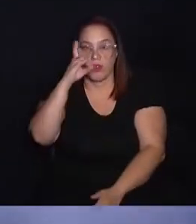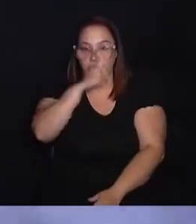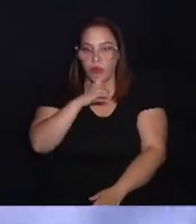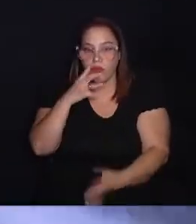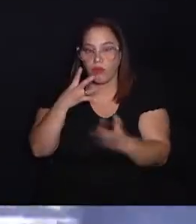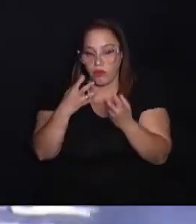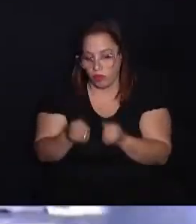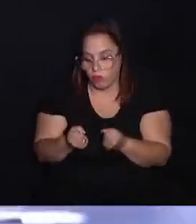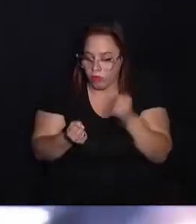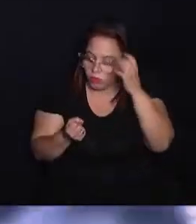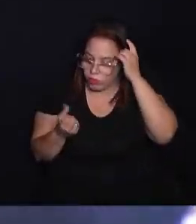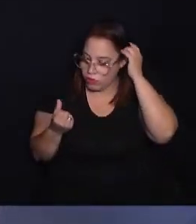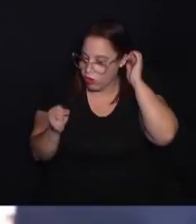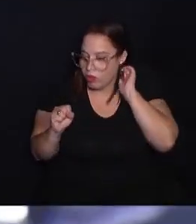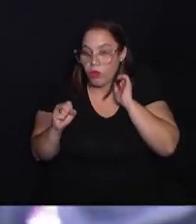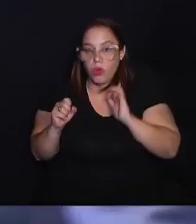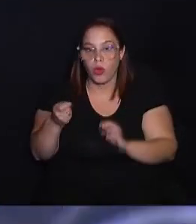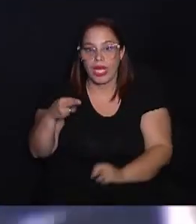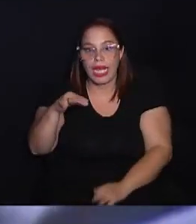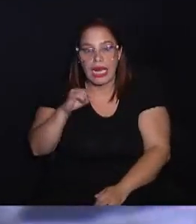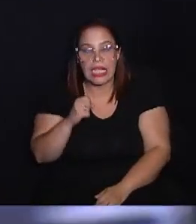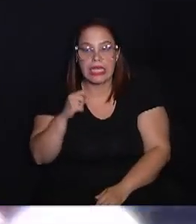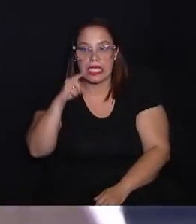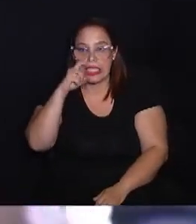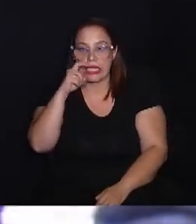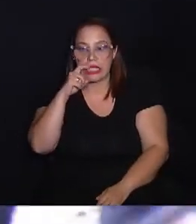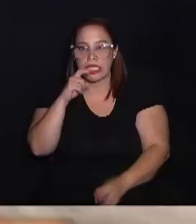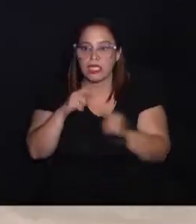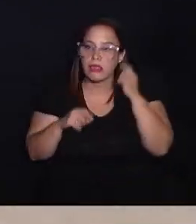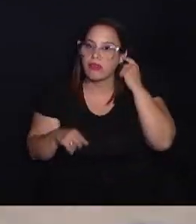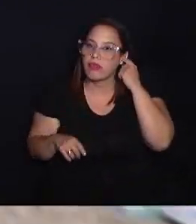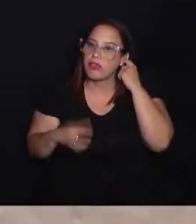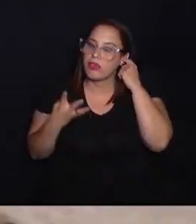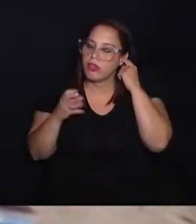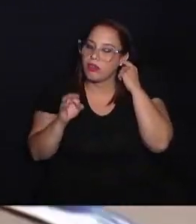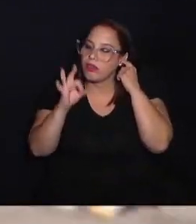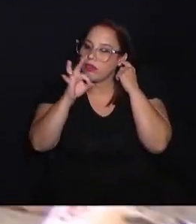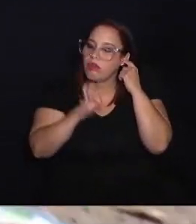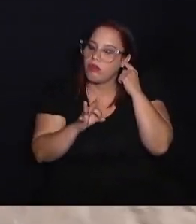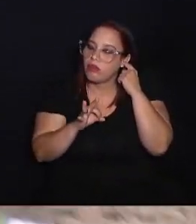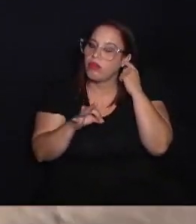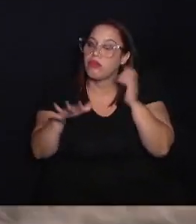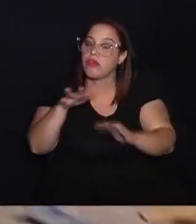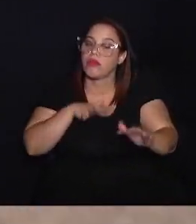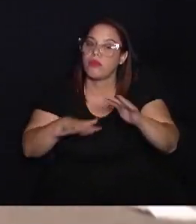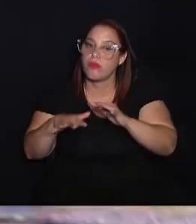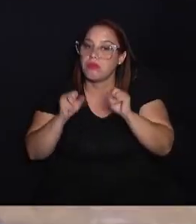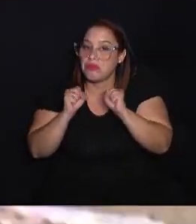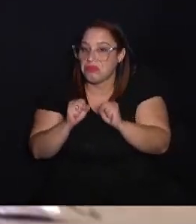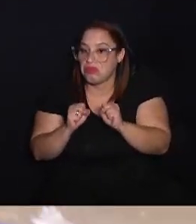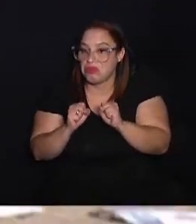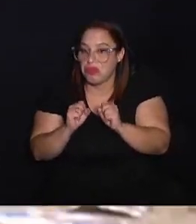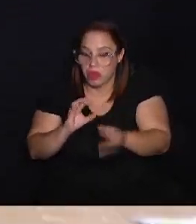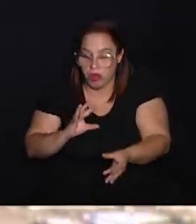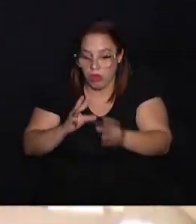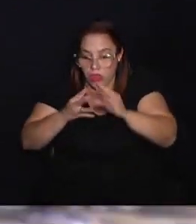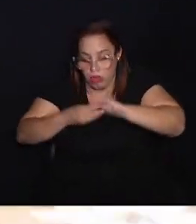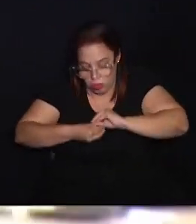expectativa. E o que eu quero dizer é que estaremos aqui fazendo tudo o que estiver ao nosso alcance para que a população se sinta